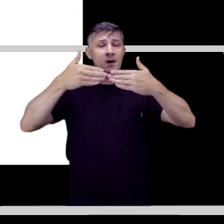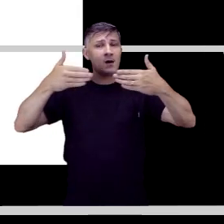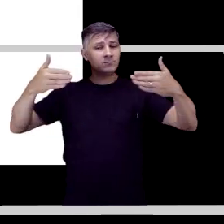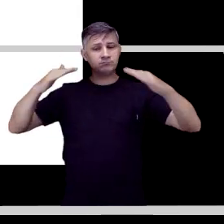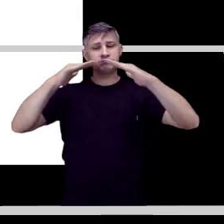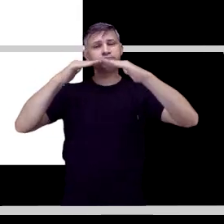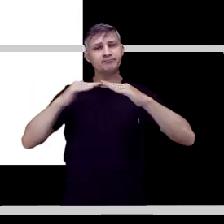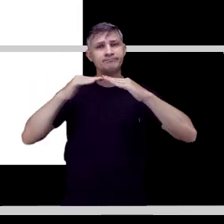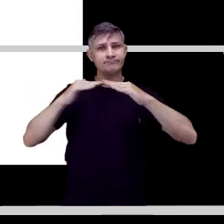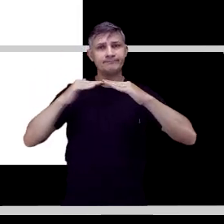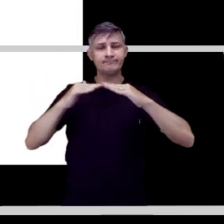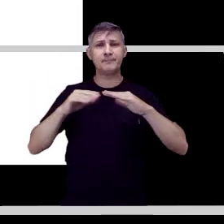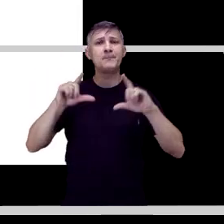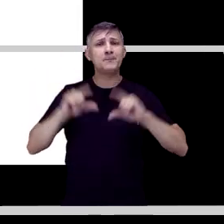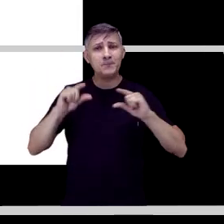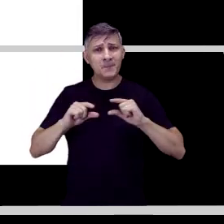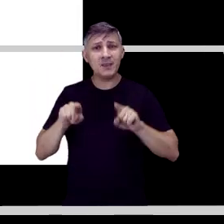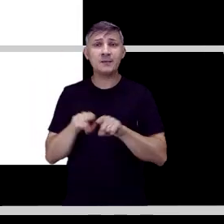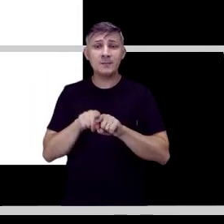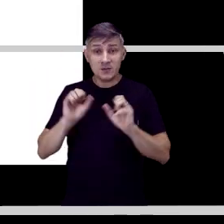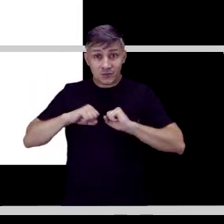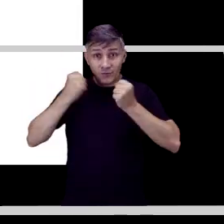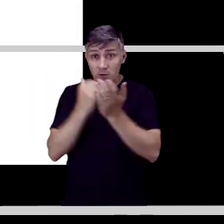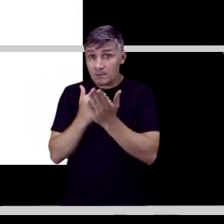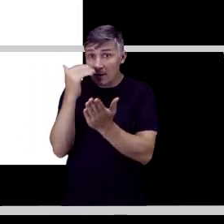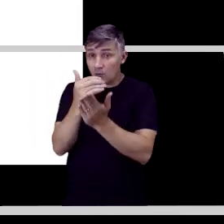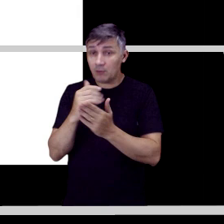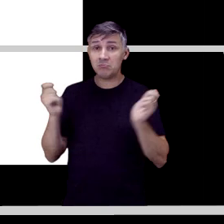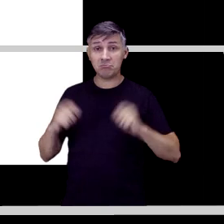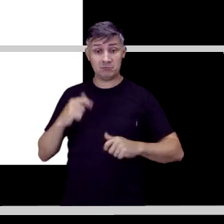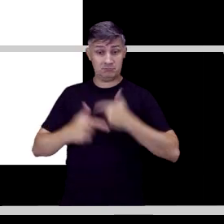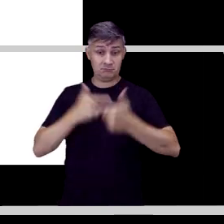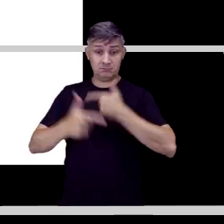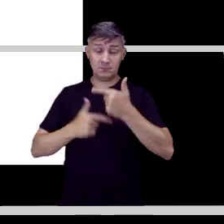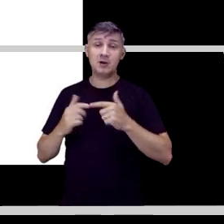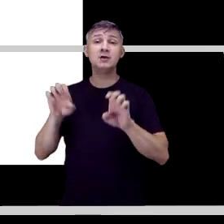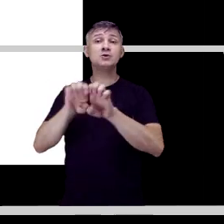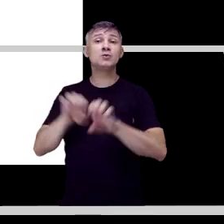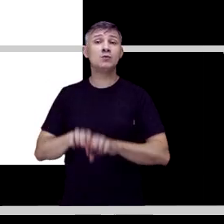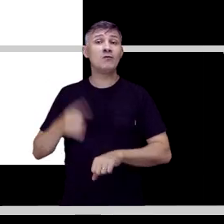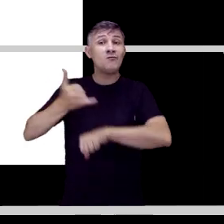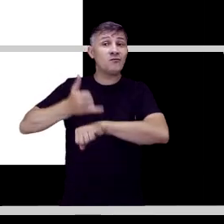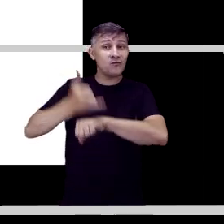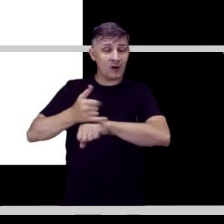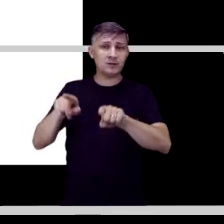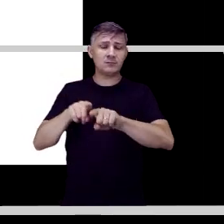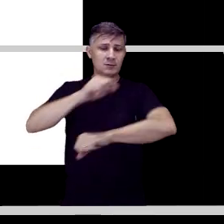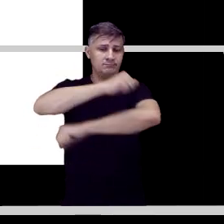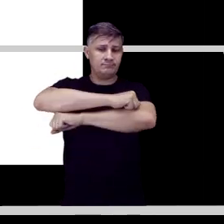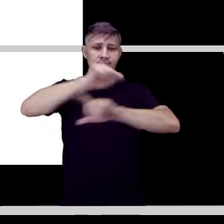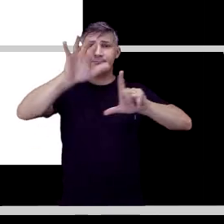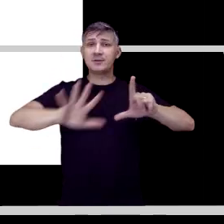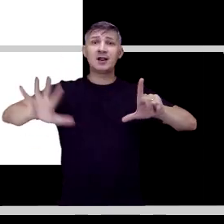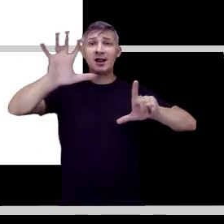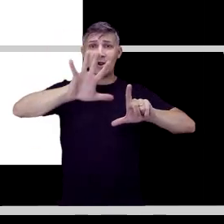mínimo possível, e os esforços maiores trabalhados em estrutura metálica e painéis